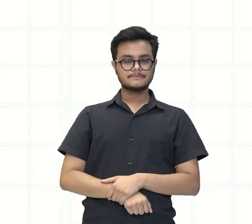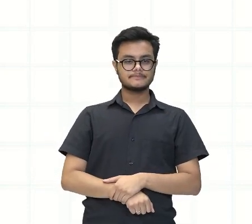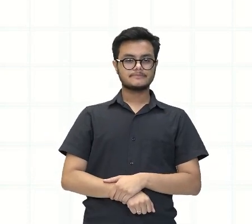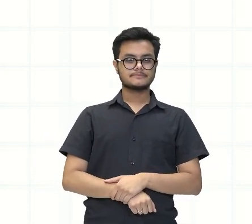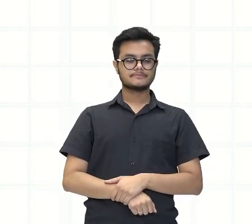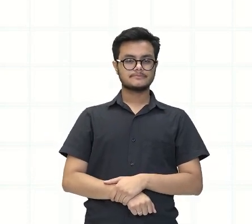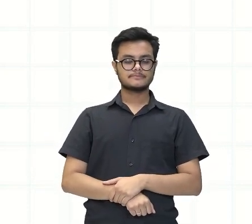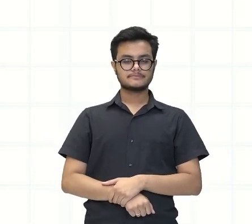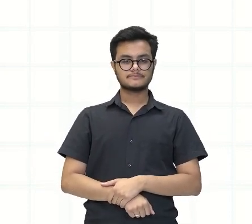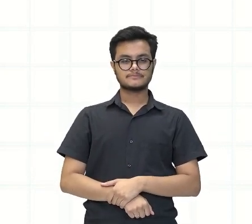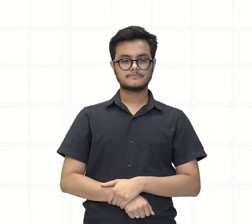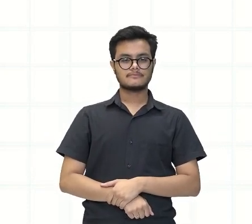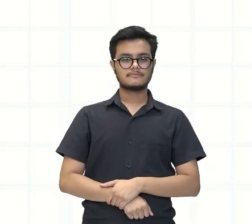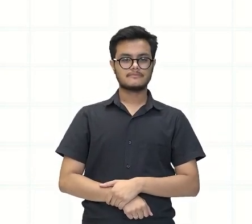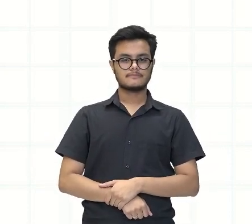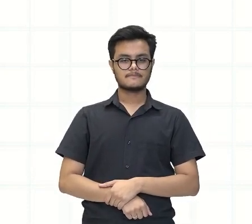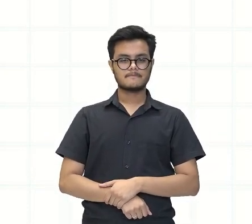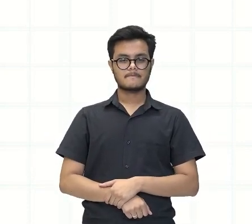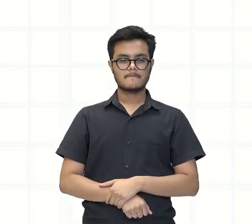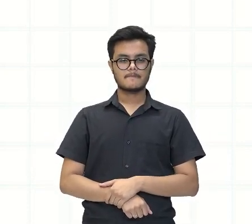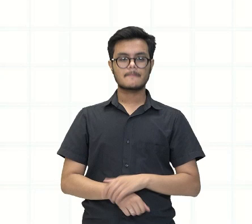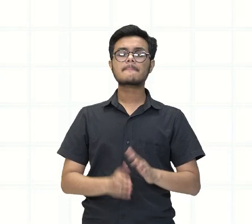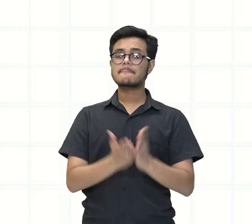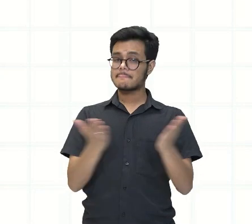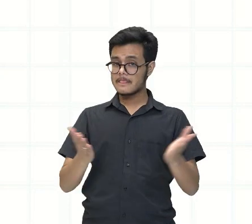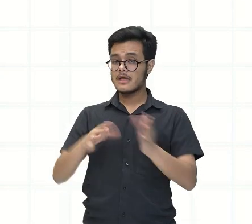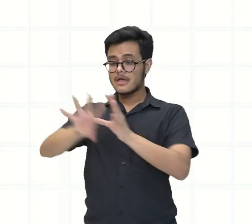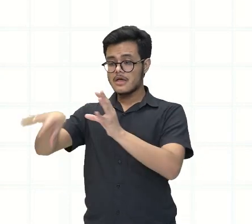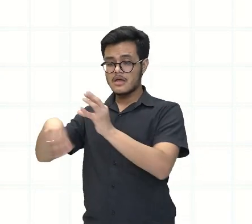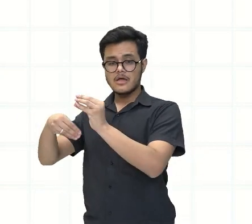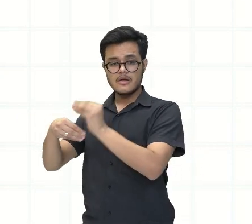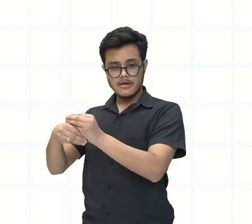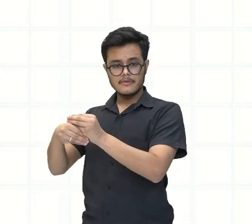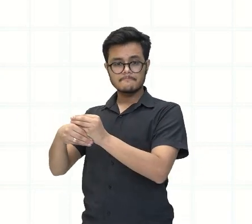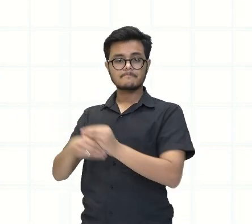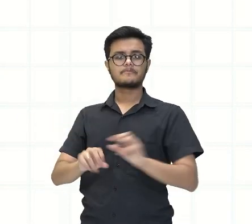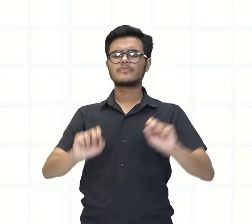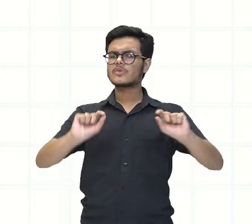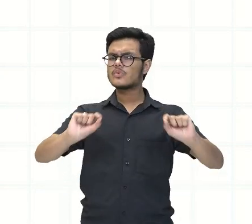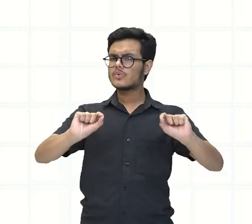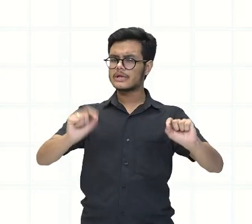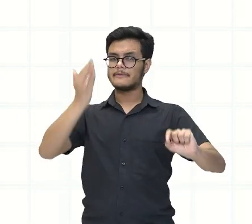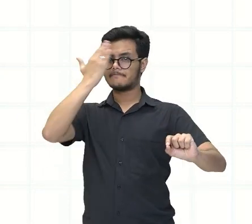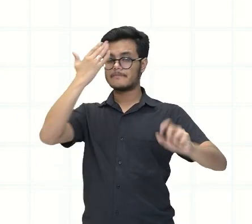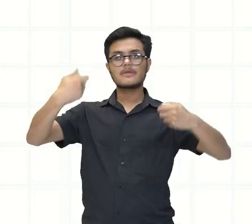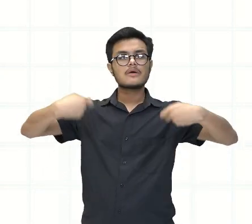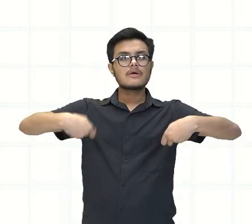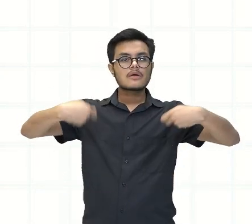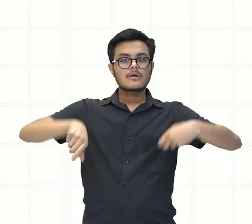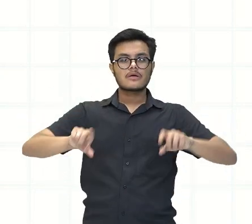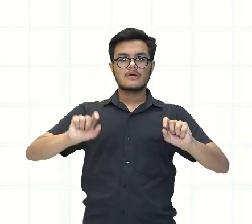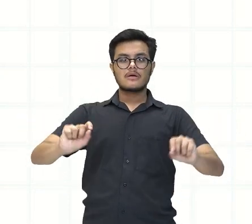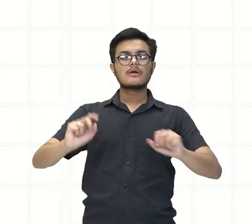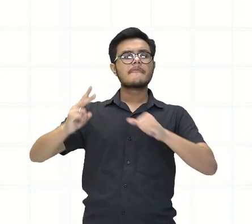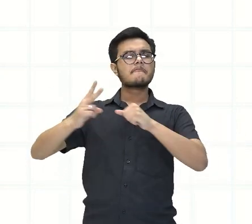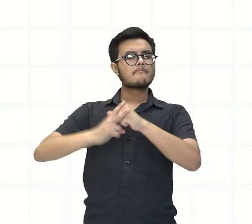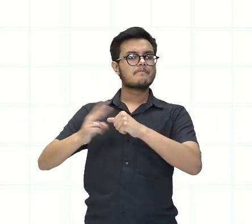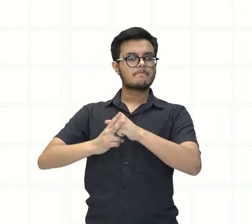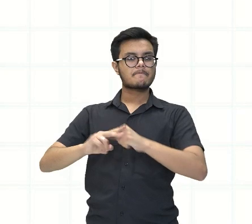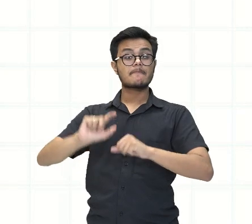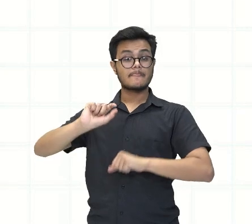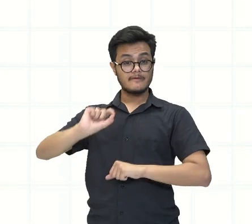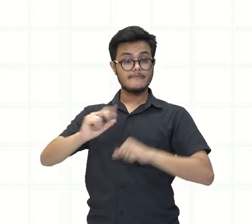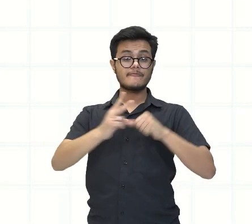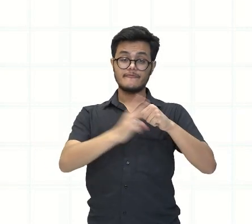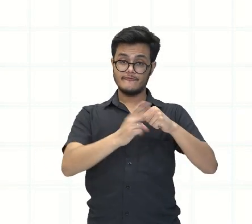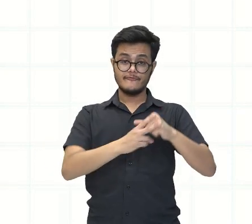desse predicado. Quando falarmos em predicado verbal, normalmente nós teremos então a seguinte estrutura.